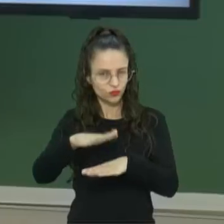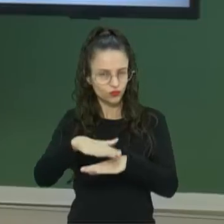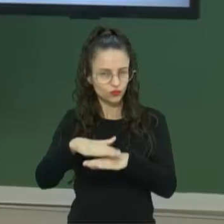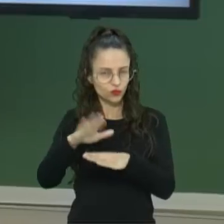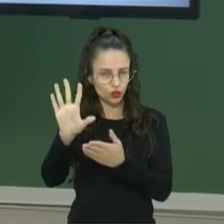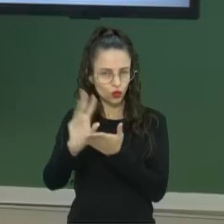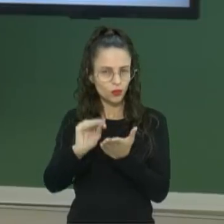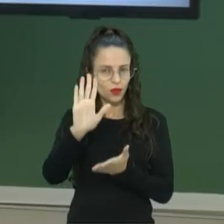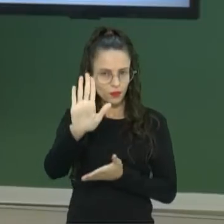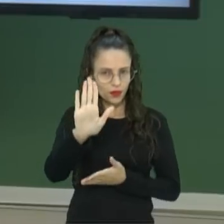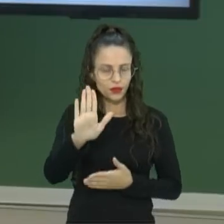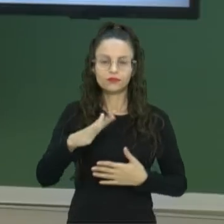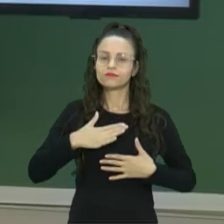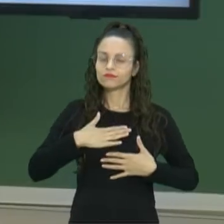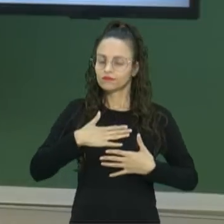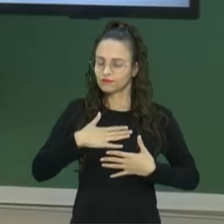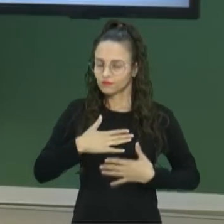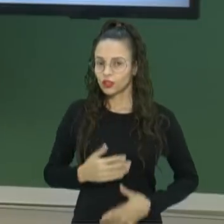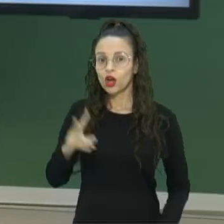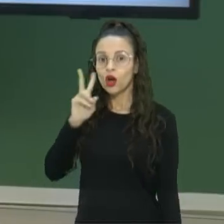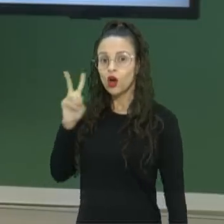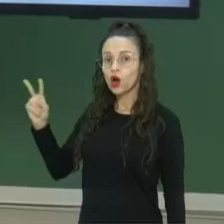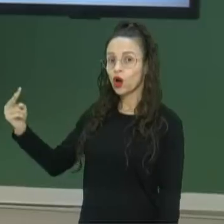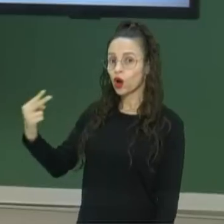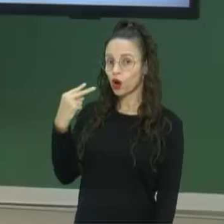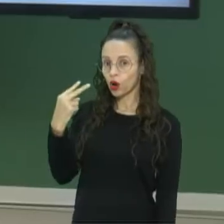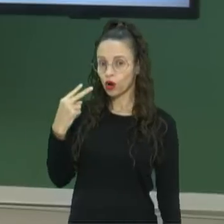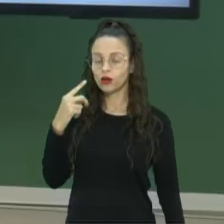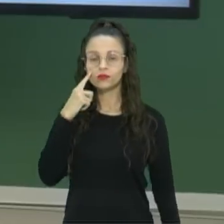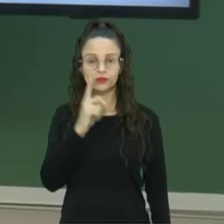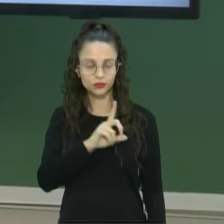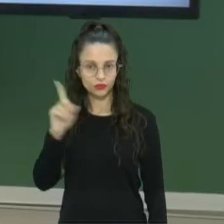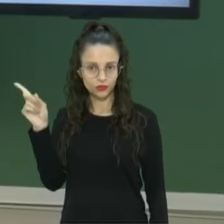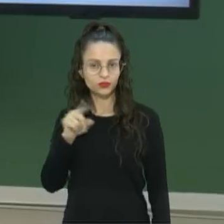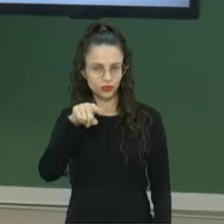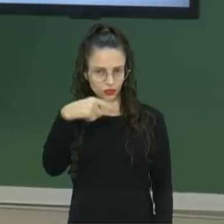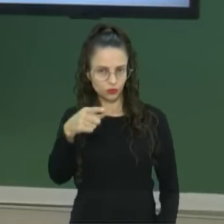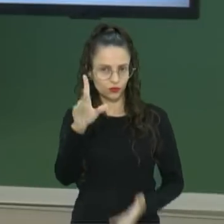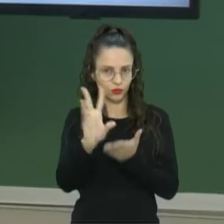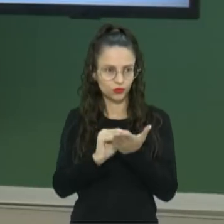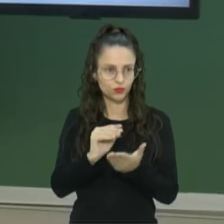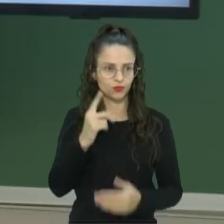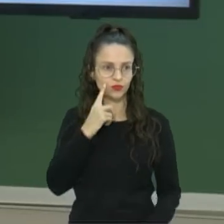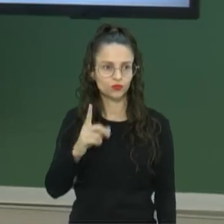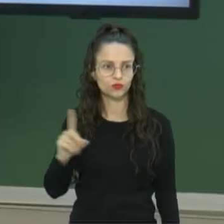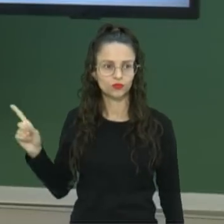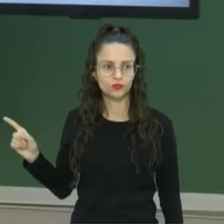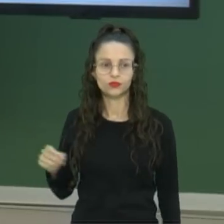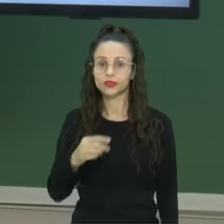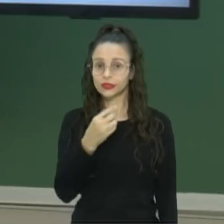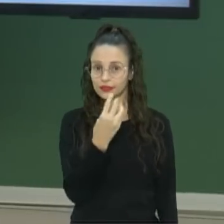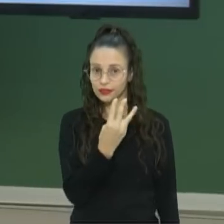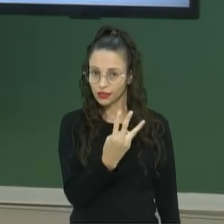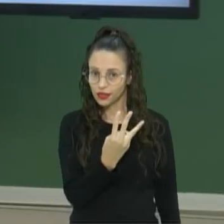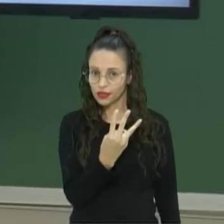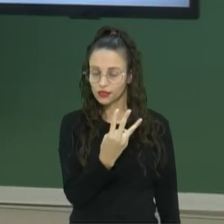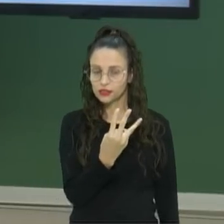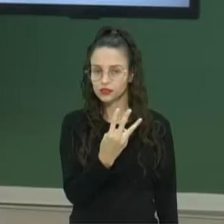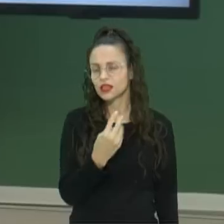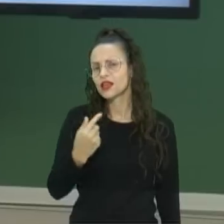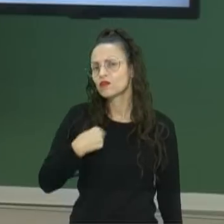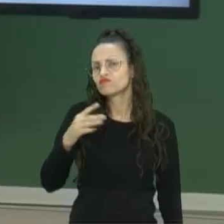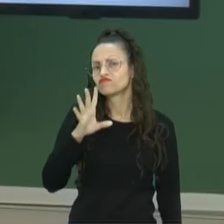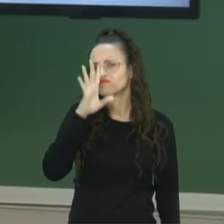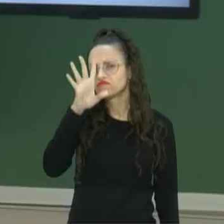copiar. Então, respira, olha para mim, vamos ler juntos que você já copia daí. Ó, o 3, eu